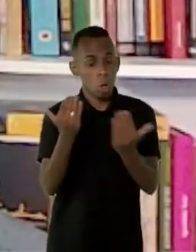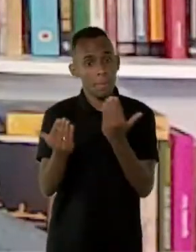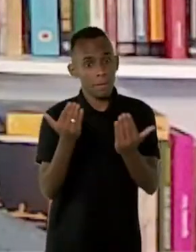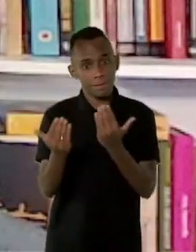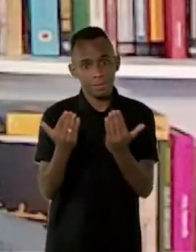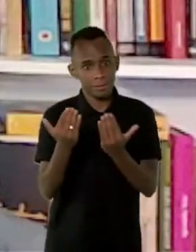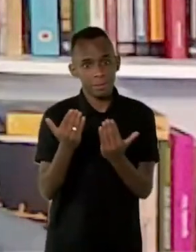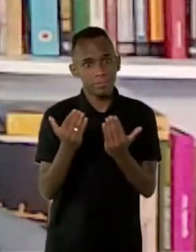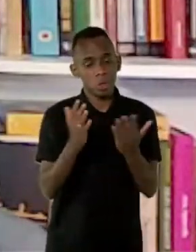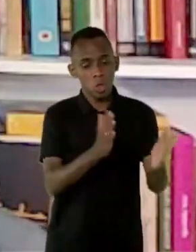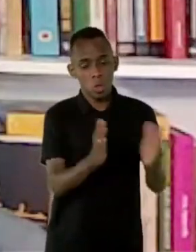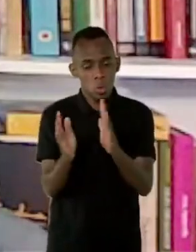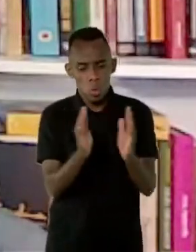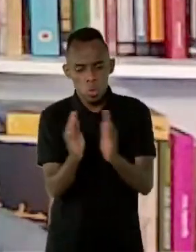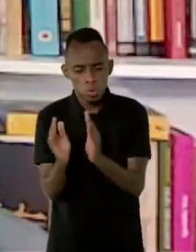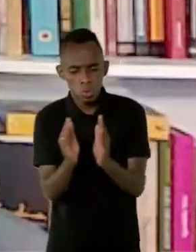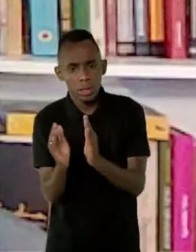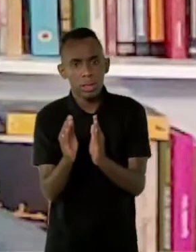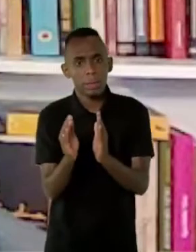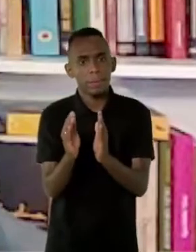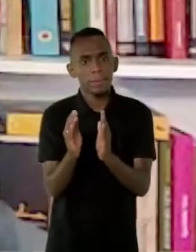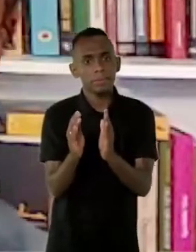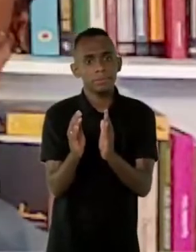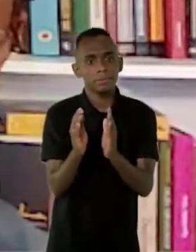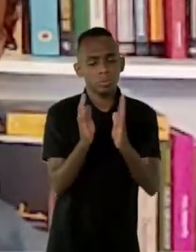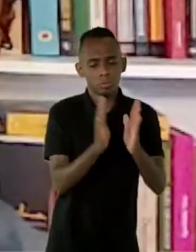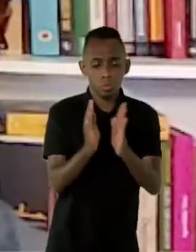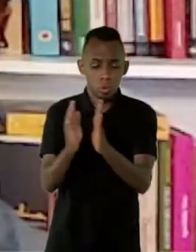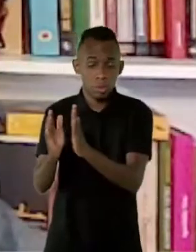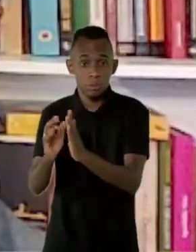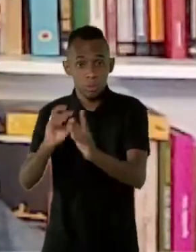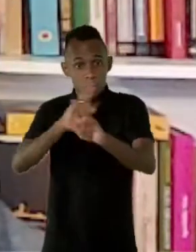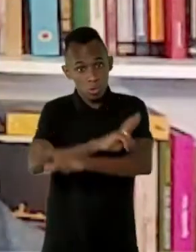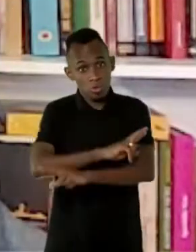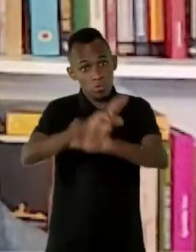dos trechos do manuscrito para